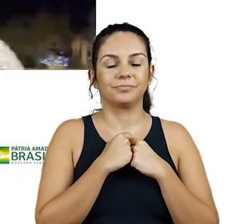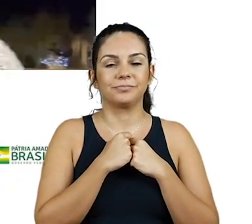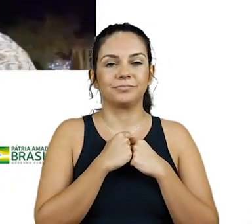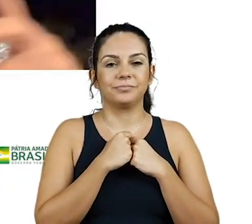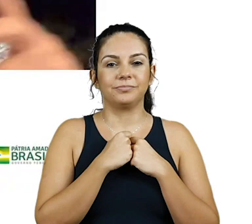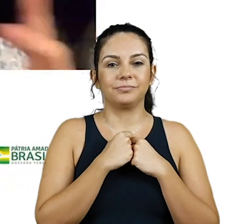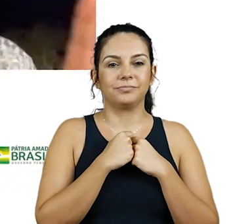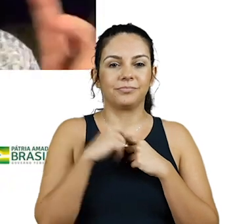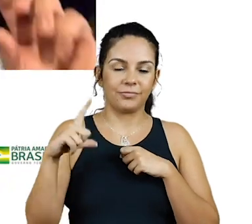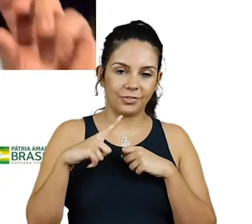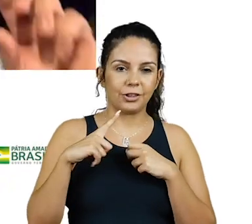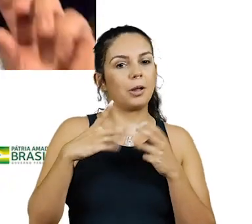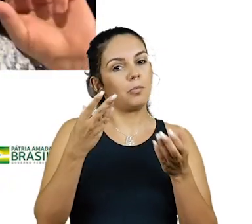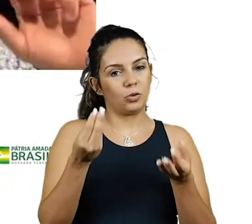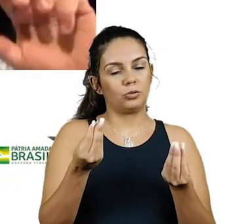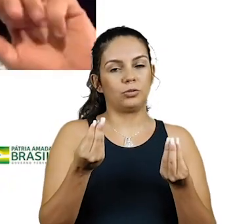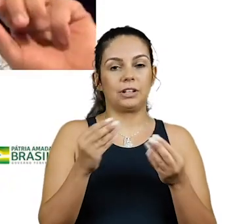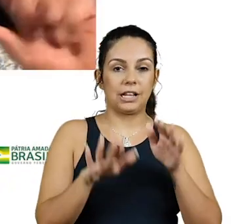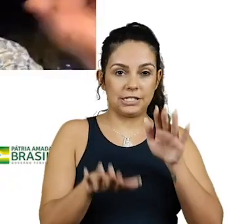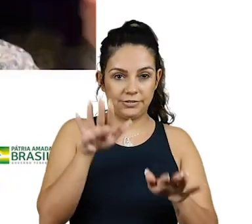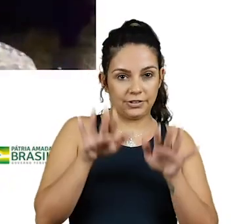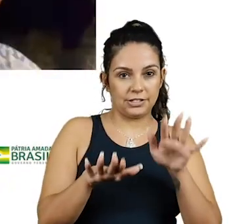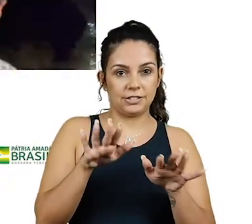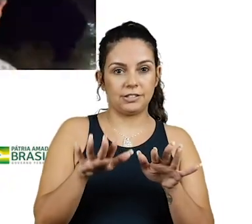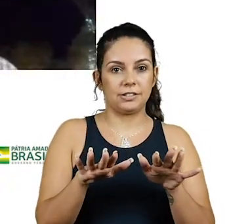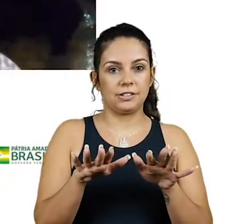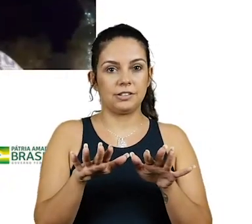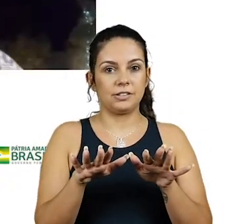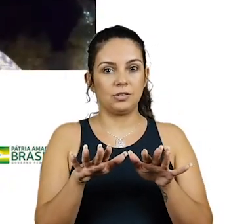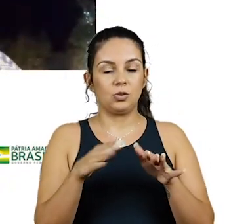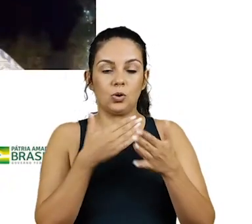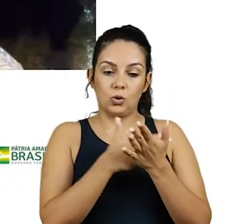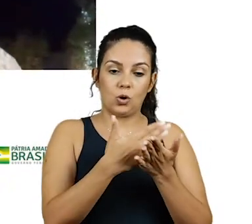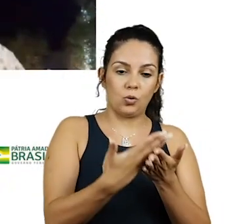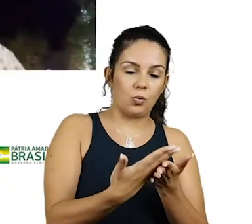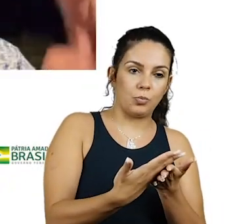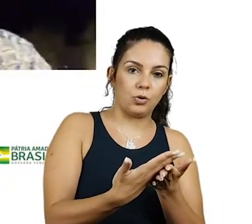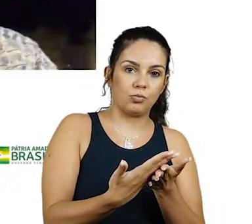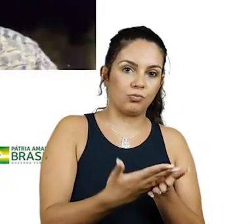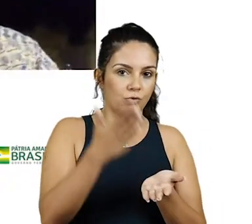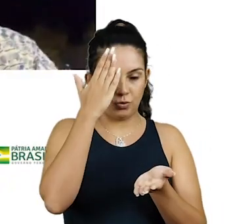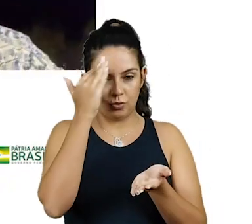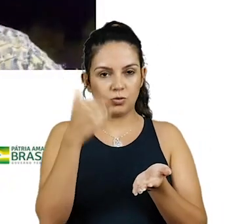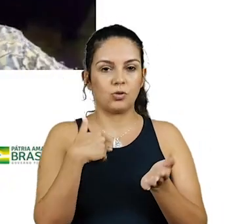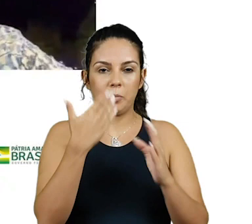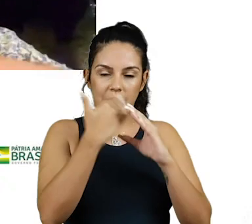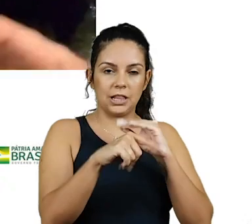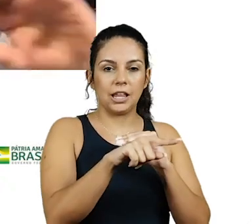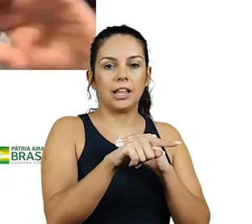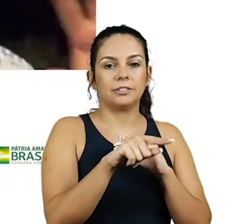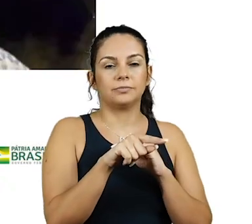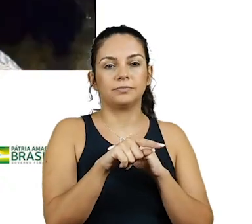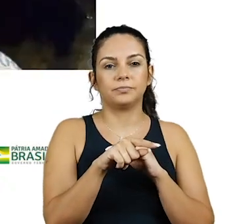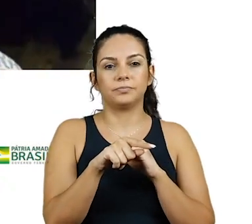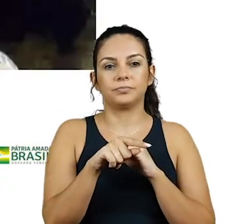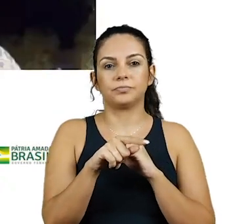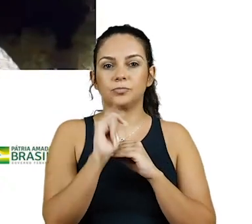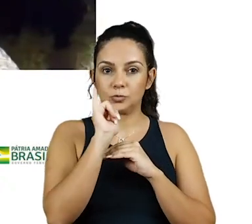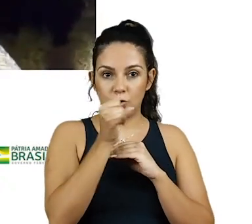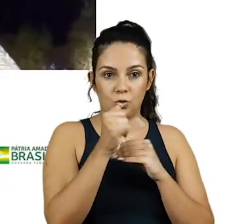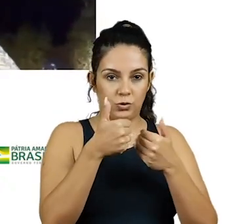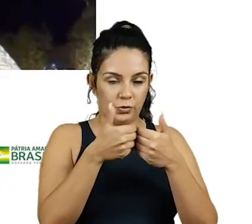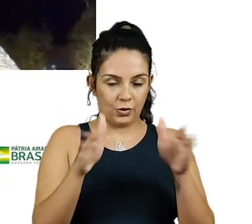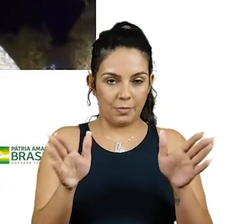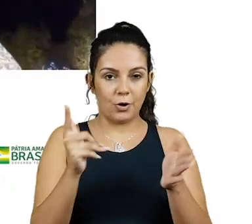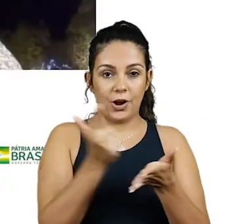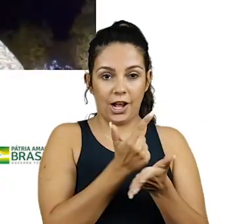final. E eles têm muito isso. Às vezes a estranheza está no princípio. Eu não sei se eu te mandei esse, mas o conto que